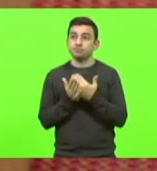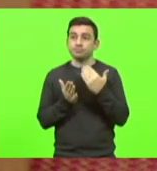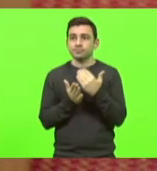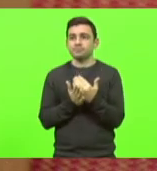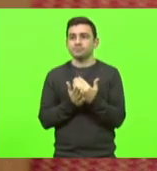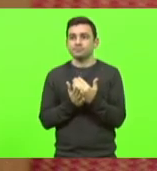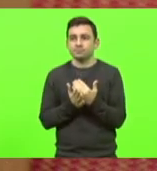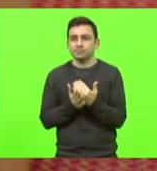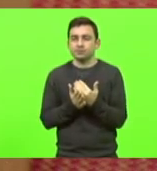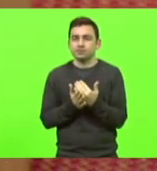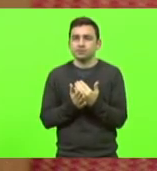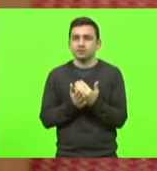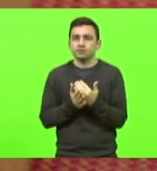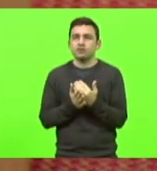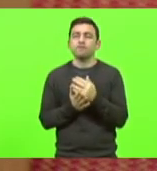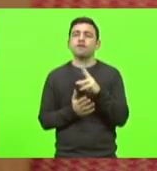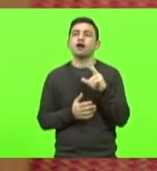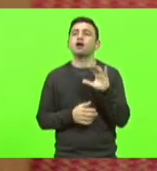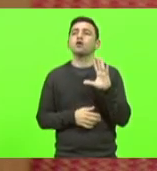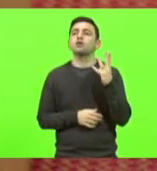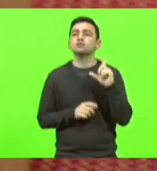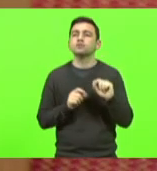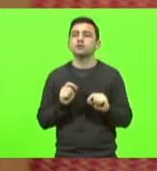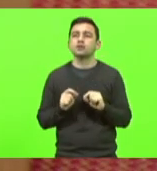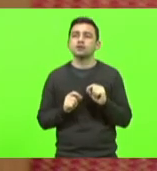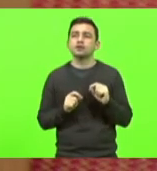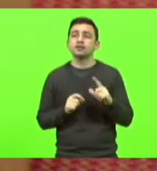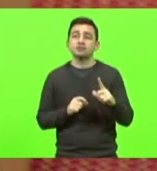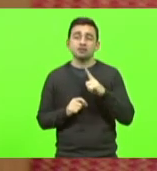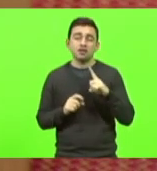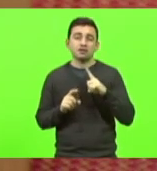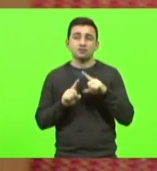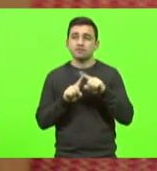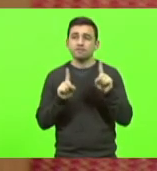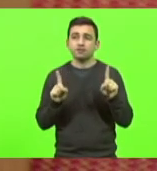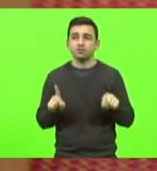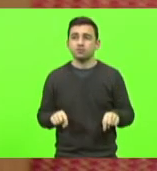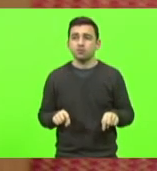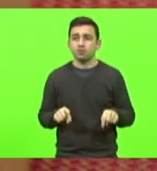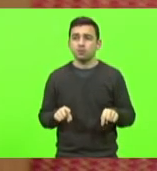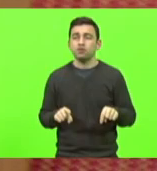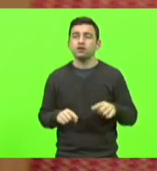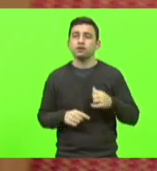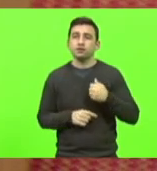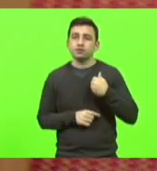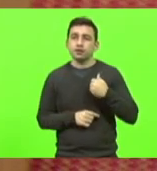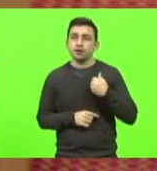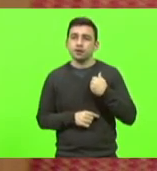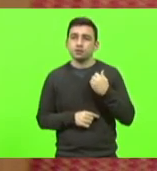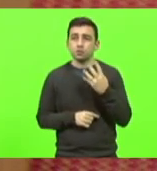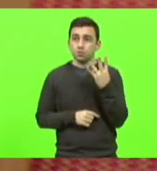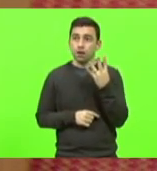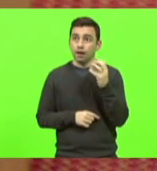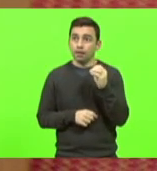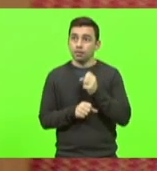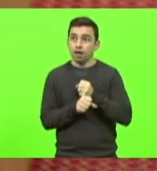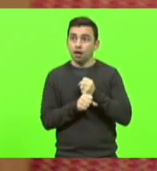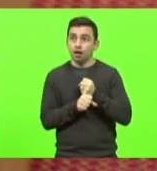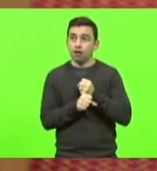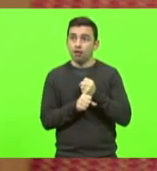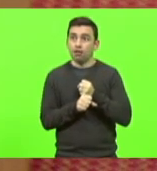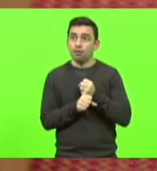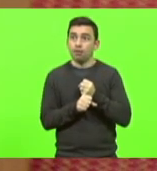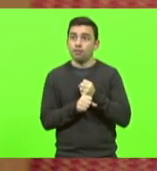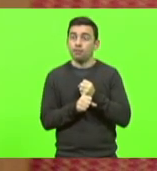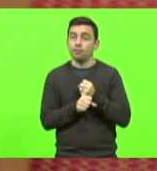então o que é que vai ocorrer nós vamos ter servidores com 40 anos e serviços e às vezes